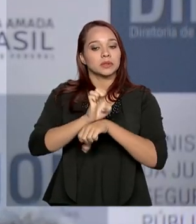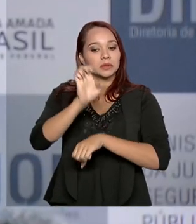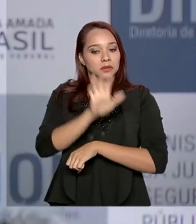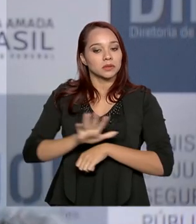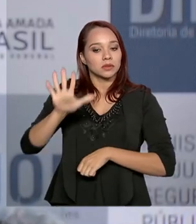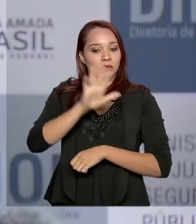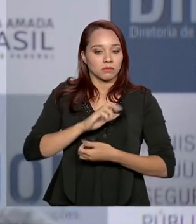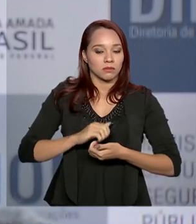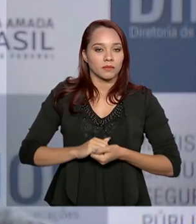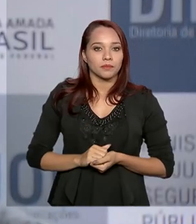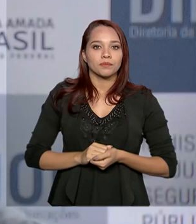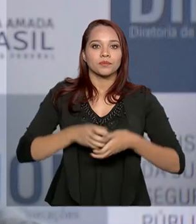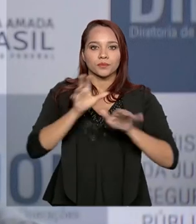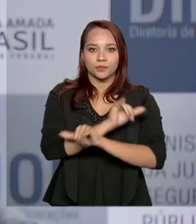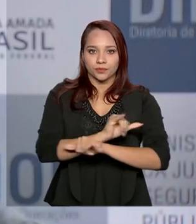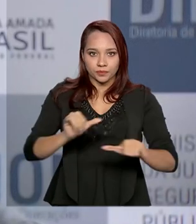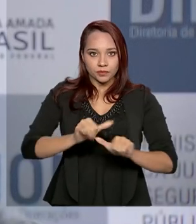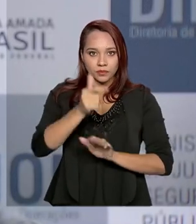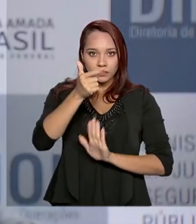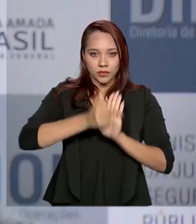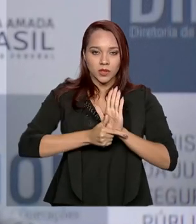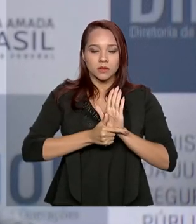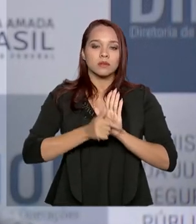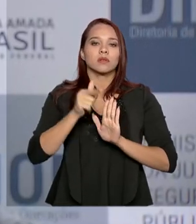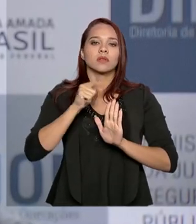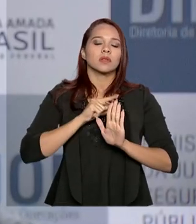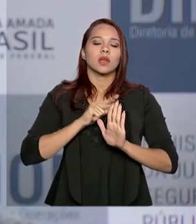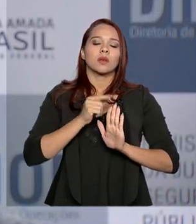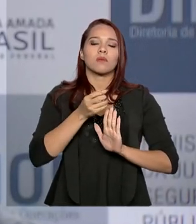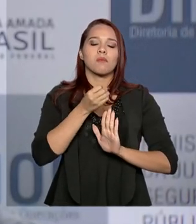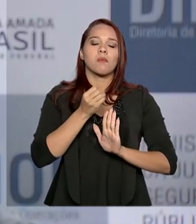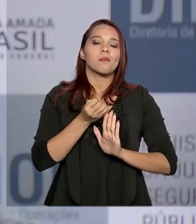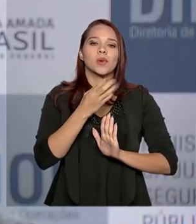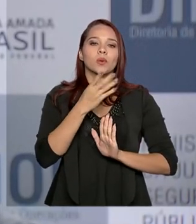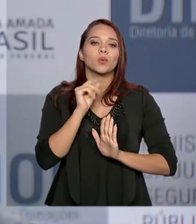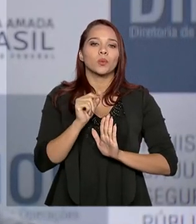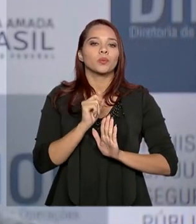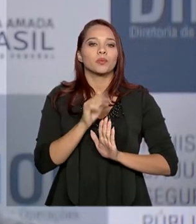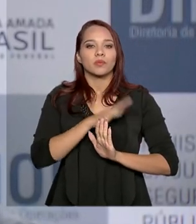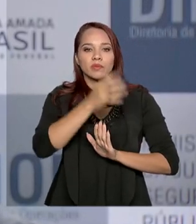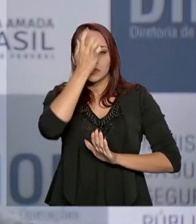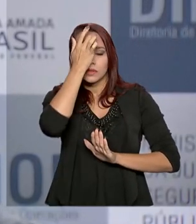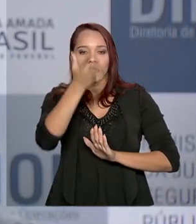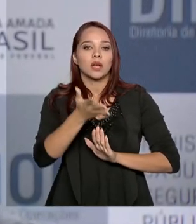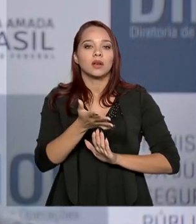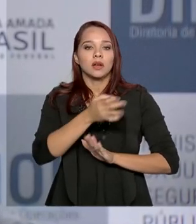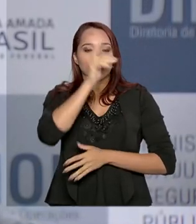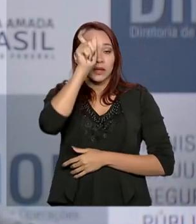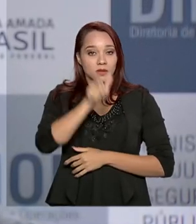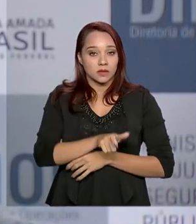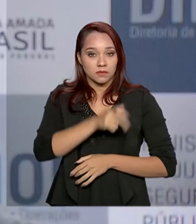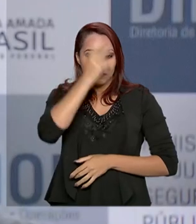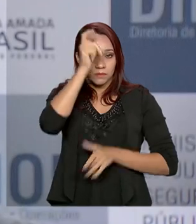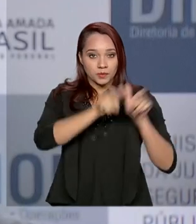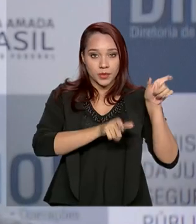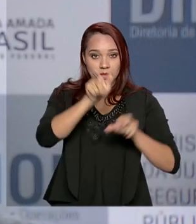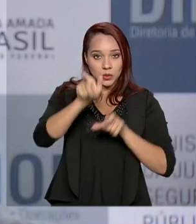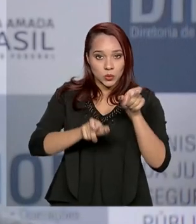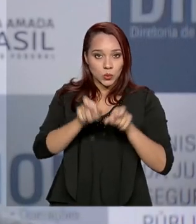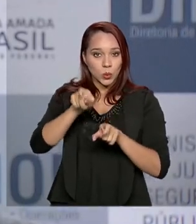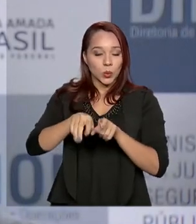divulgação dessa lista tem a virtude de facilitar que esses indivíduos sejam